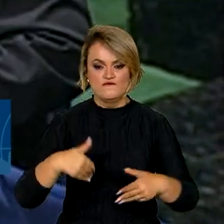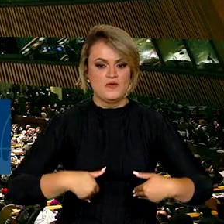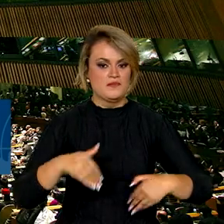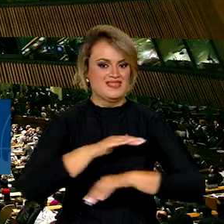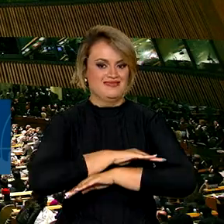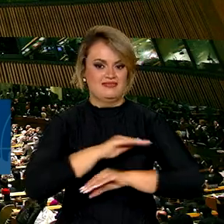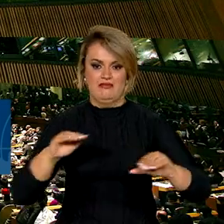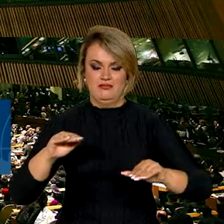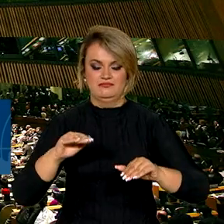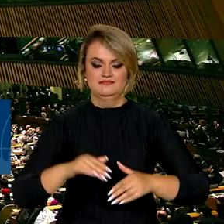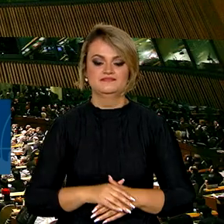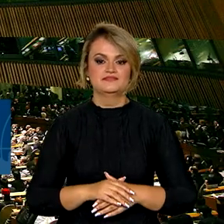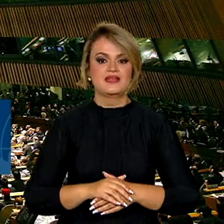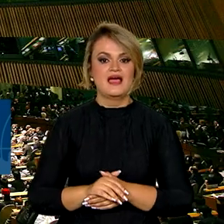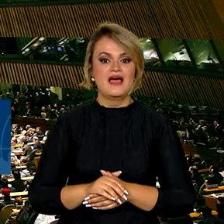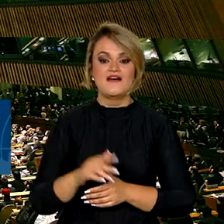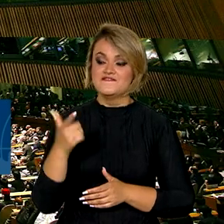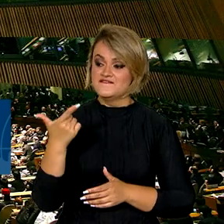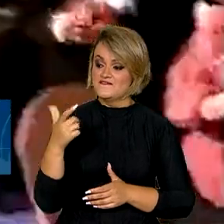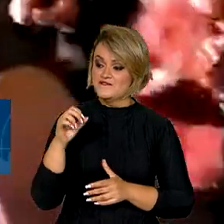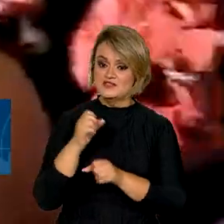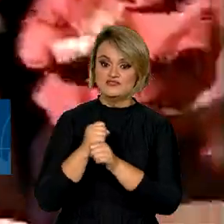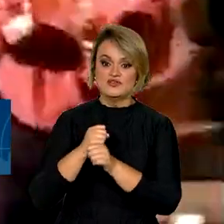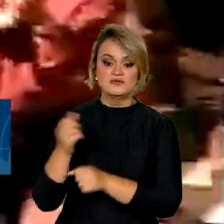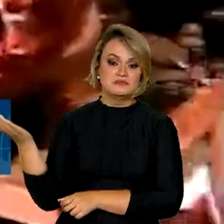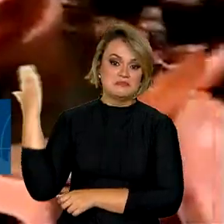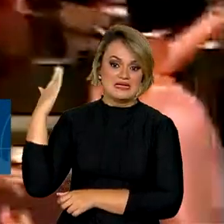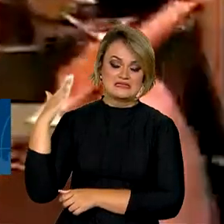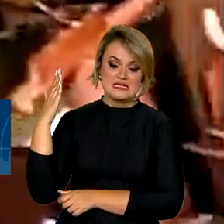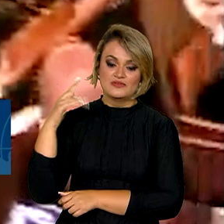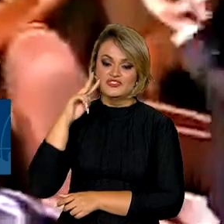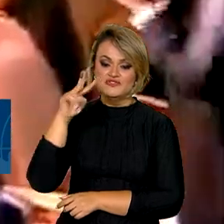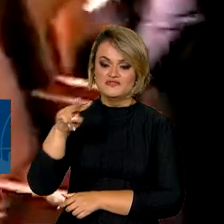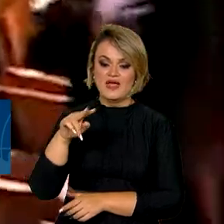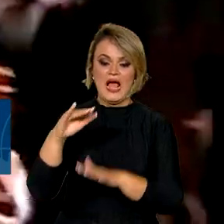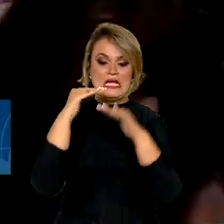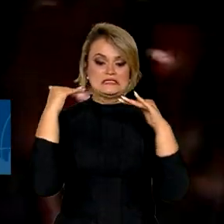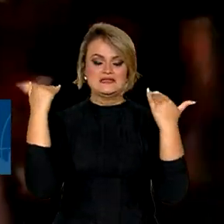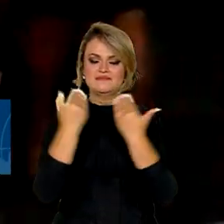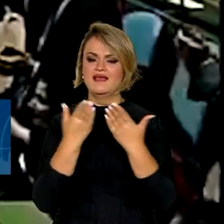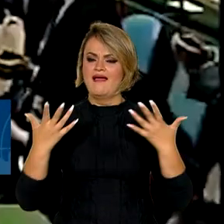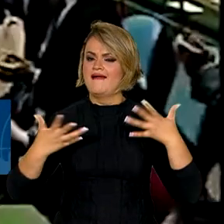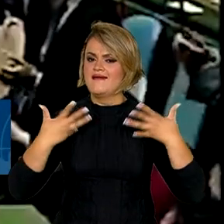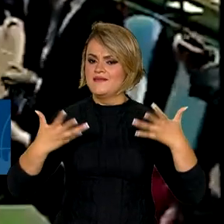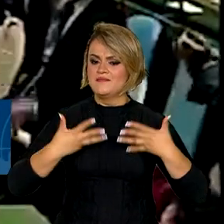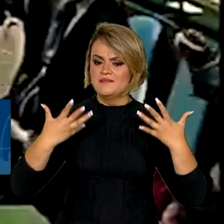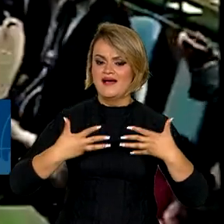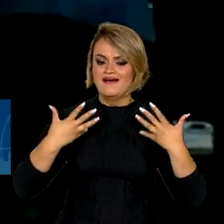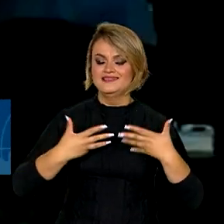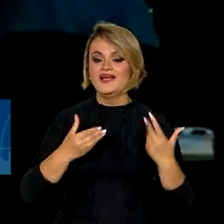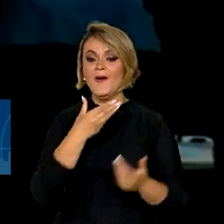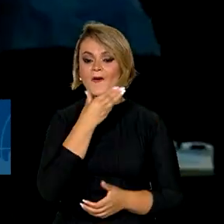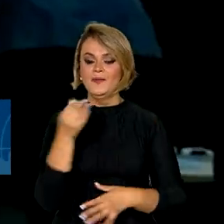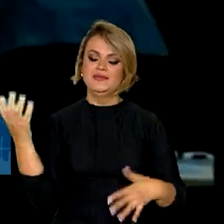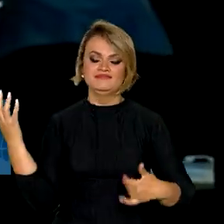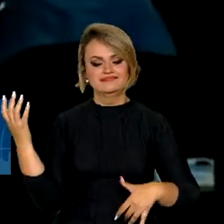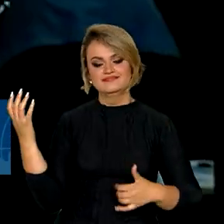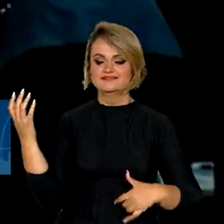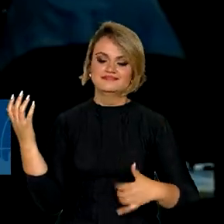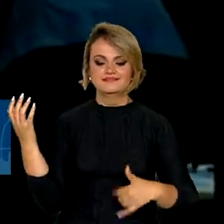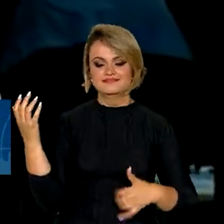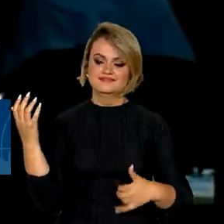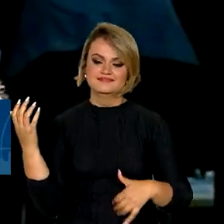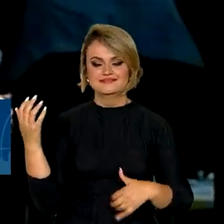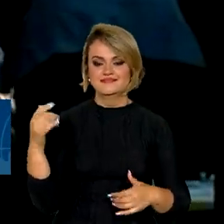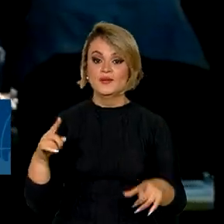fome. As imagens de 20 anos atrás nos mostram uma Assembleia Geral descontraída, com Gilberto Gil dando um show para